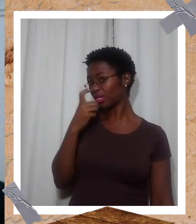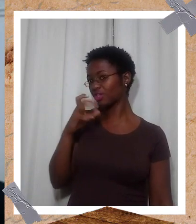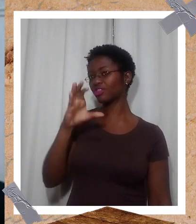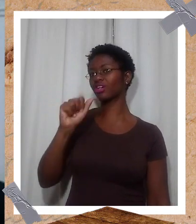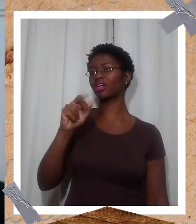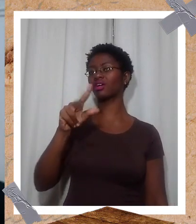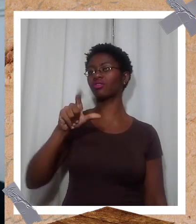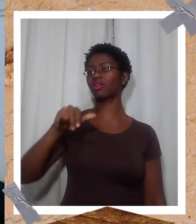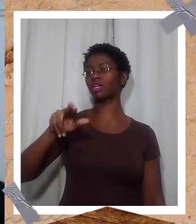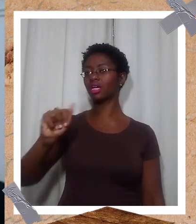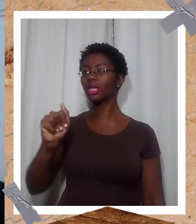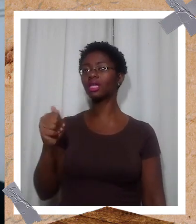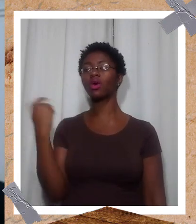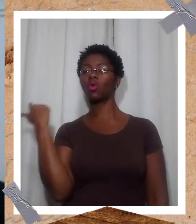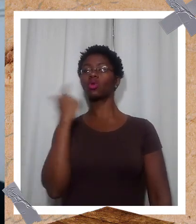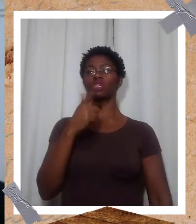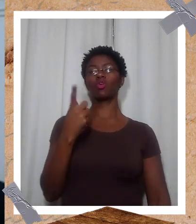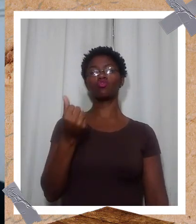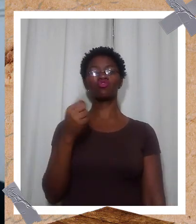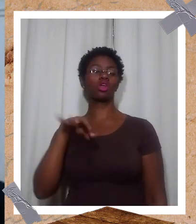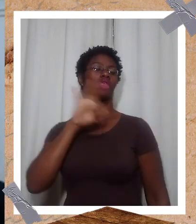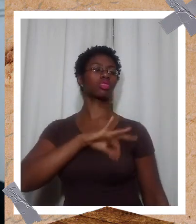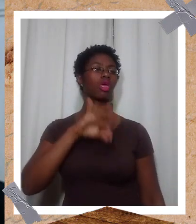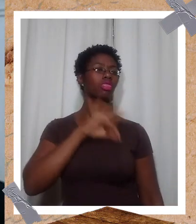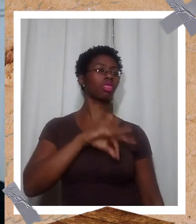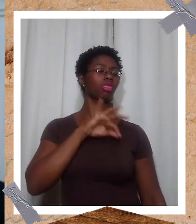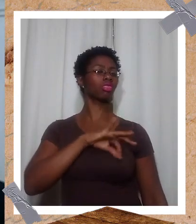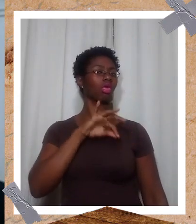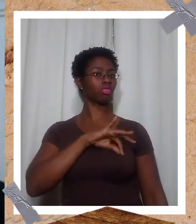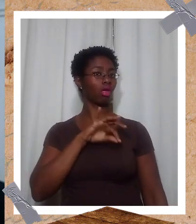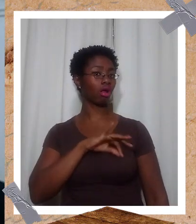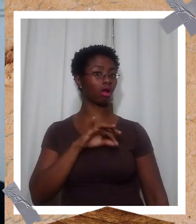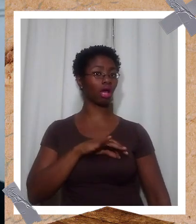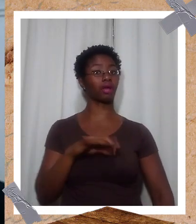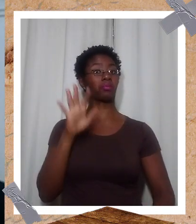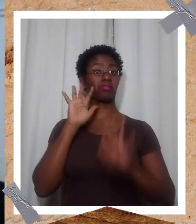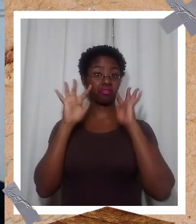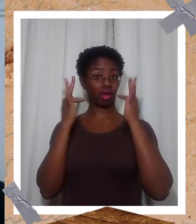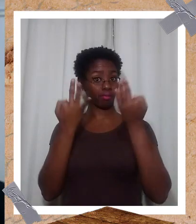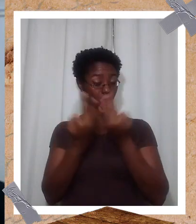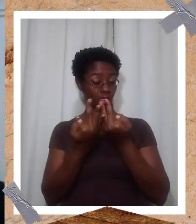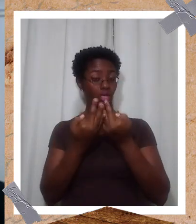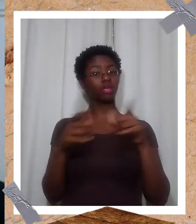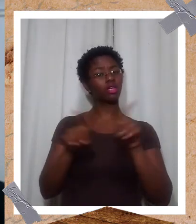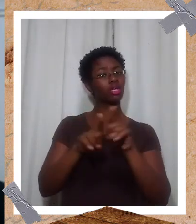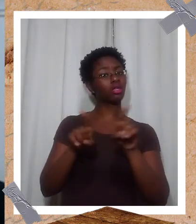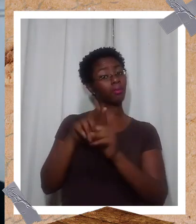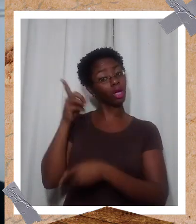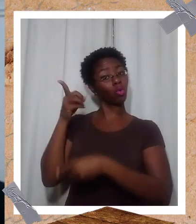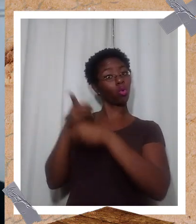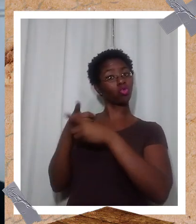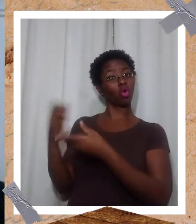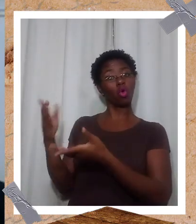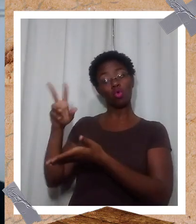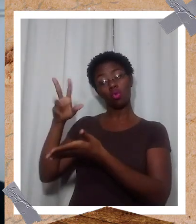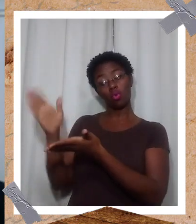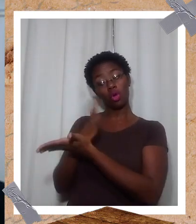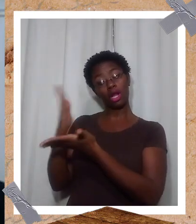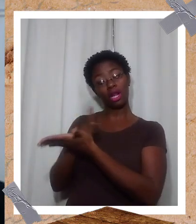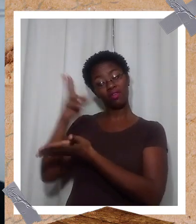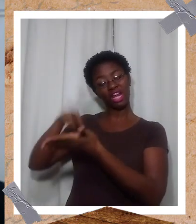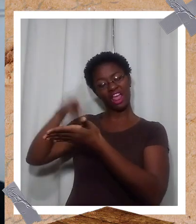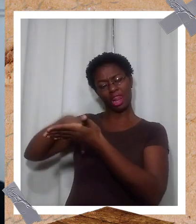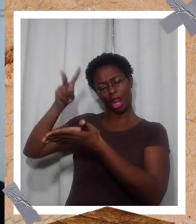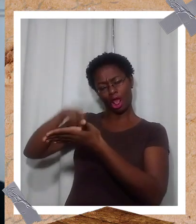para si e para sua família. Foi também no lixo que ela encontrou os livros que lia